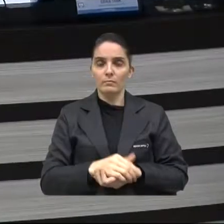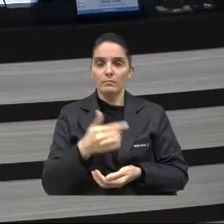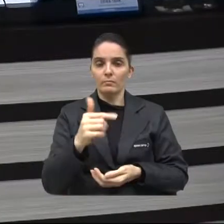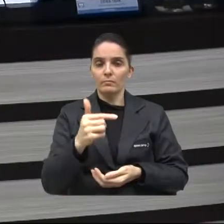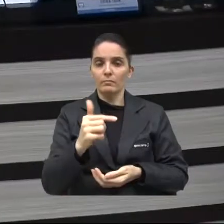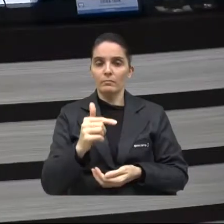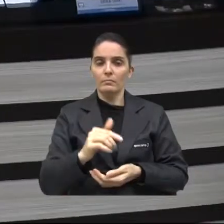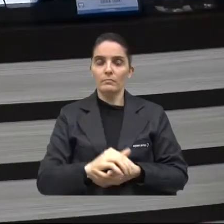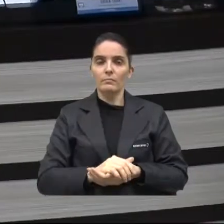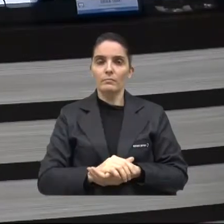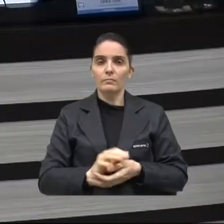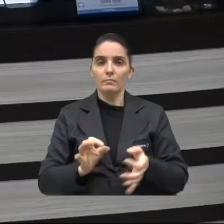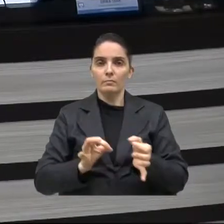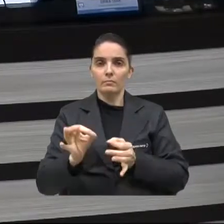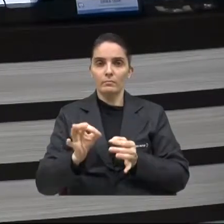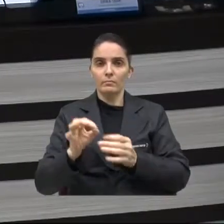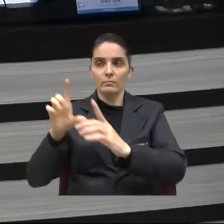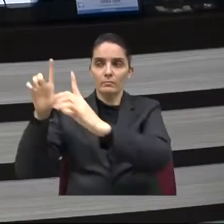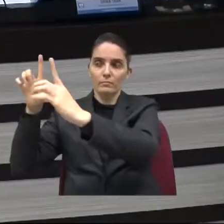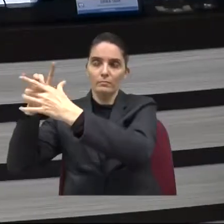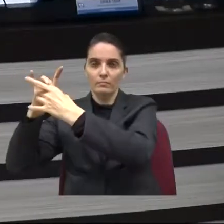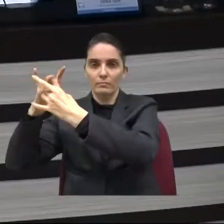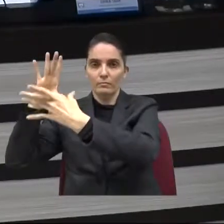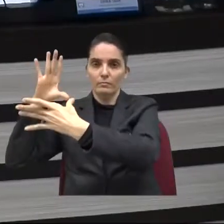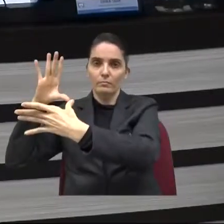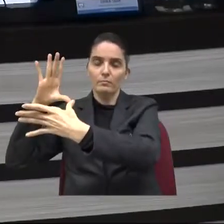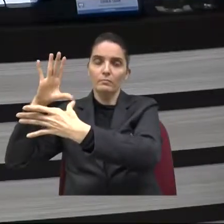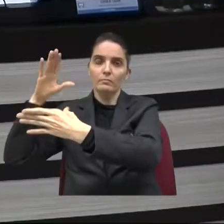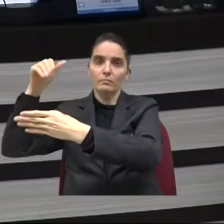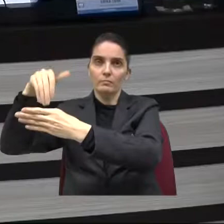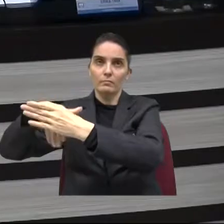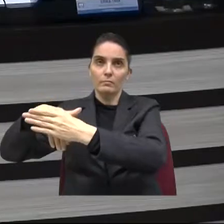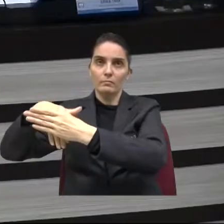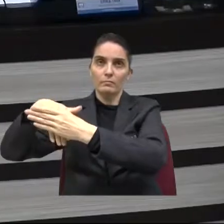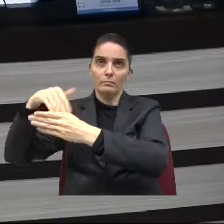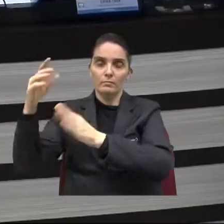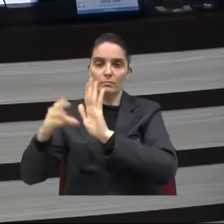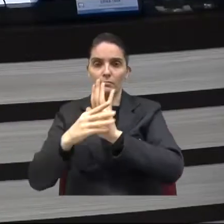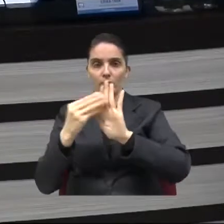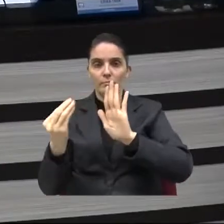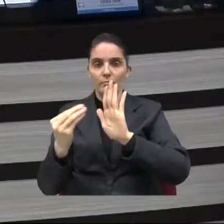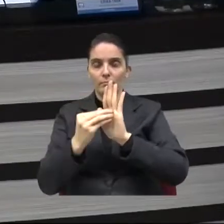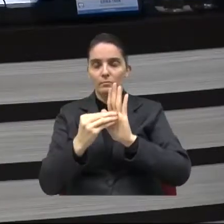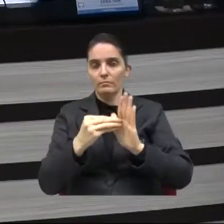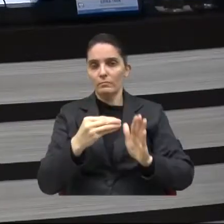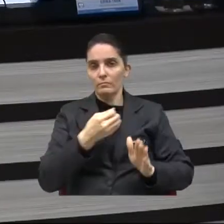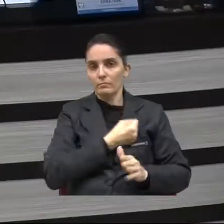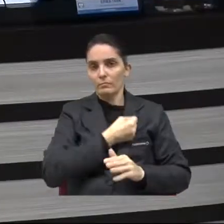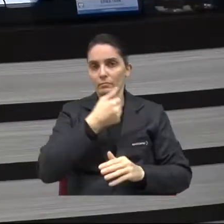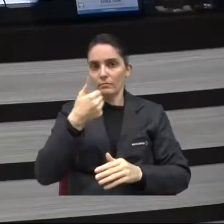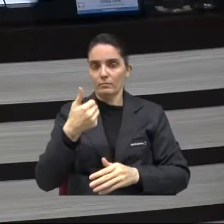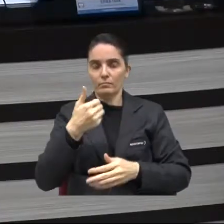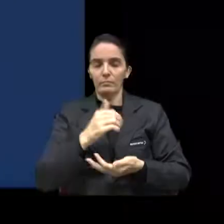Não havendo, o painel está aberto para a votação da emenda número 1.